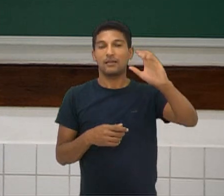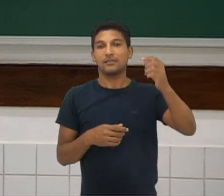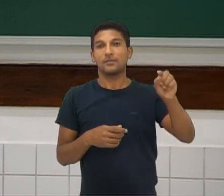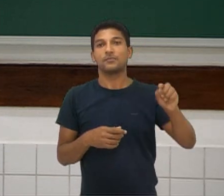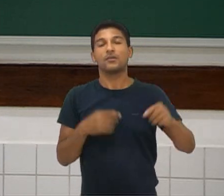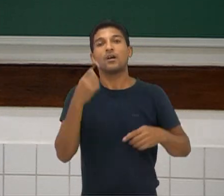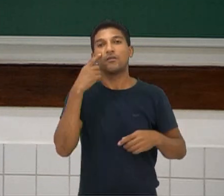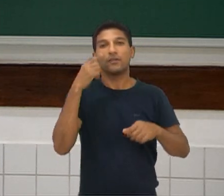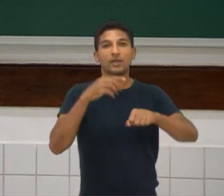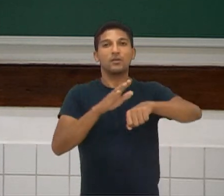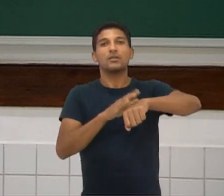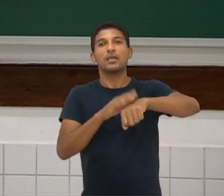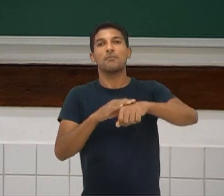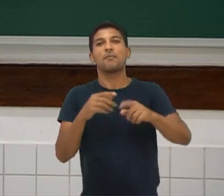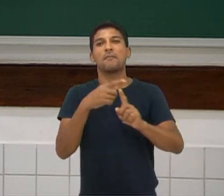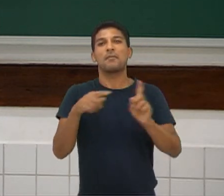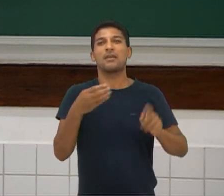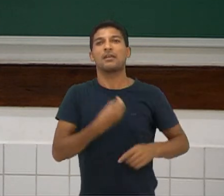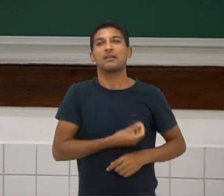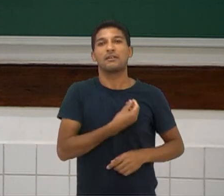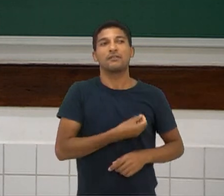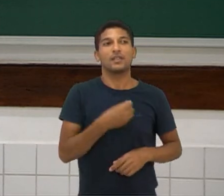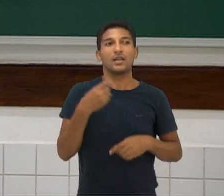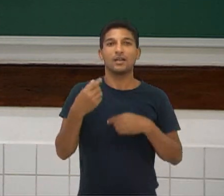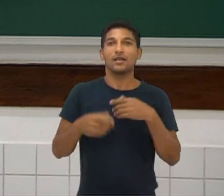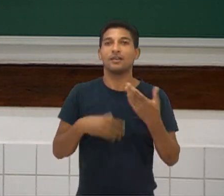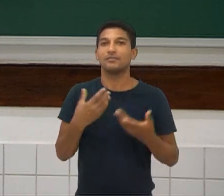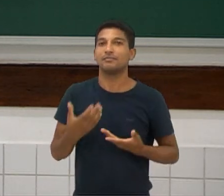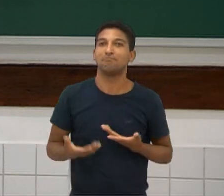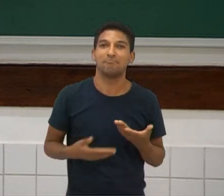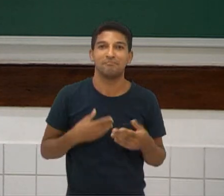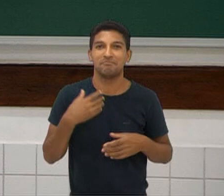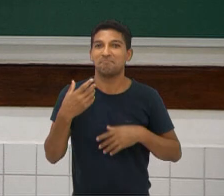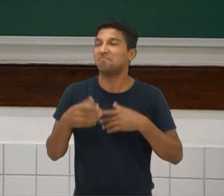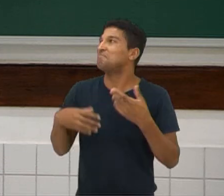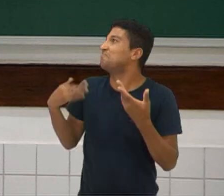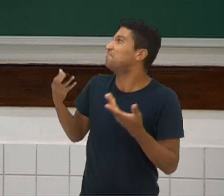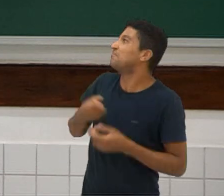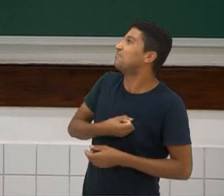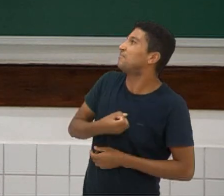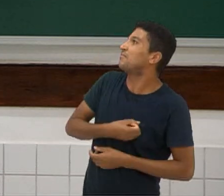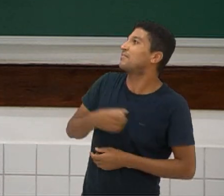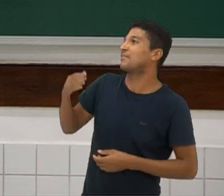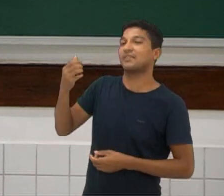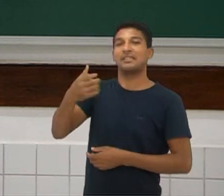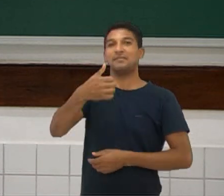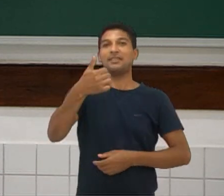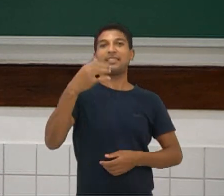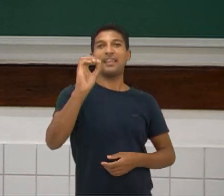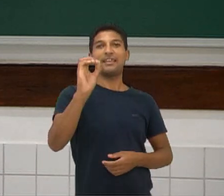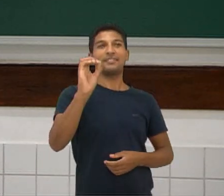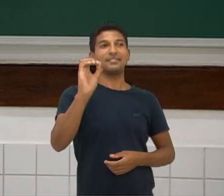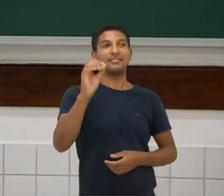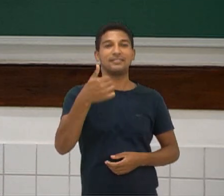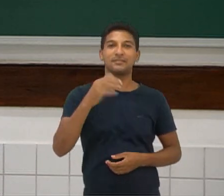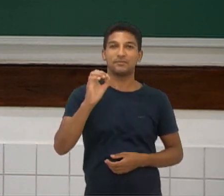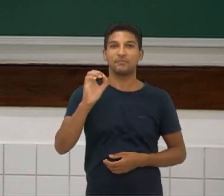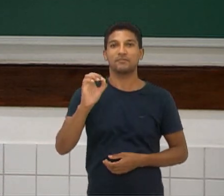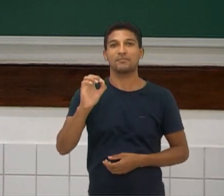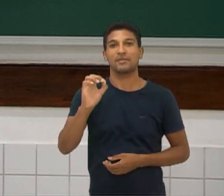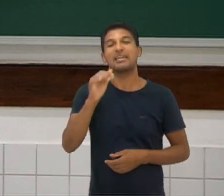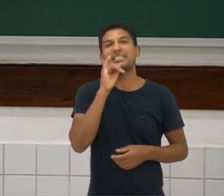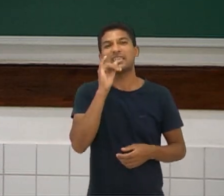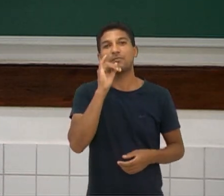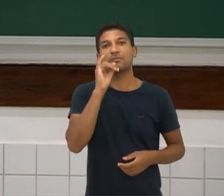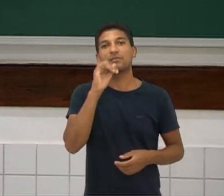de, sei lá, tá? Fala um número aí, sei... 10, né? O tempo de minha vida é